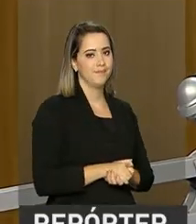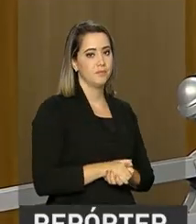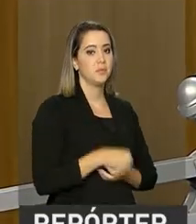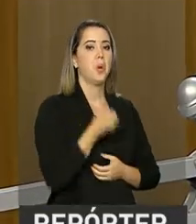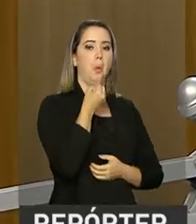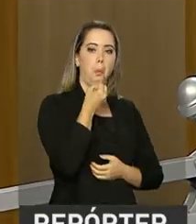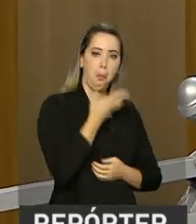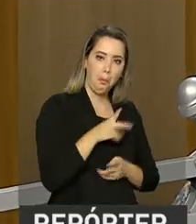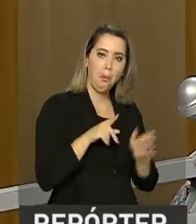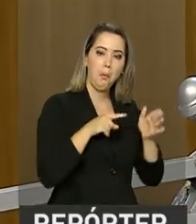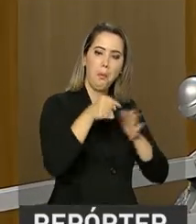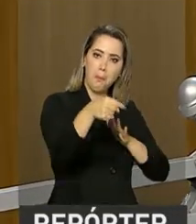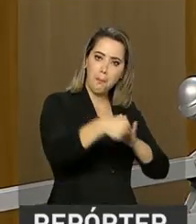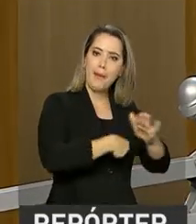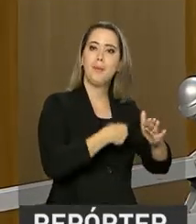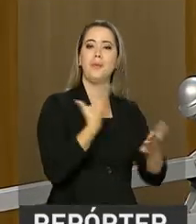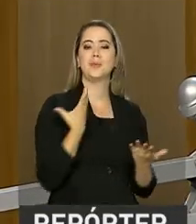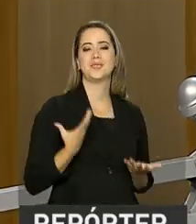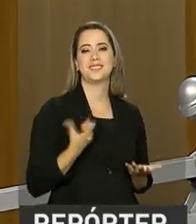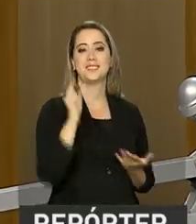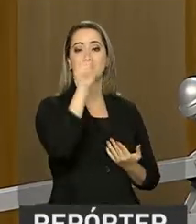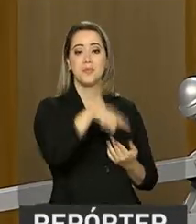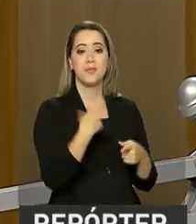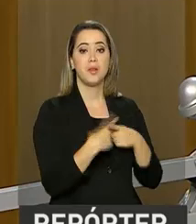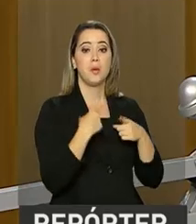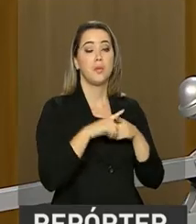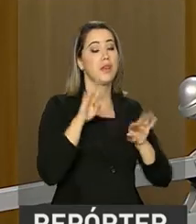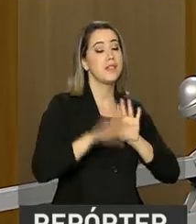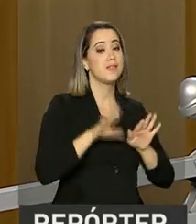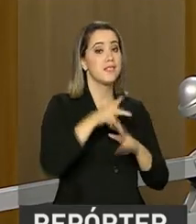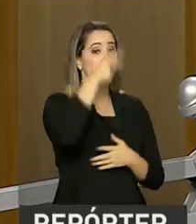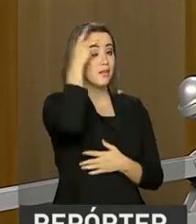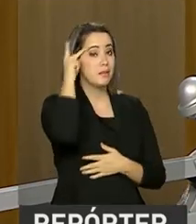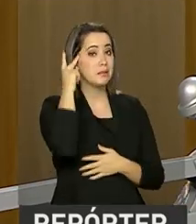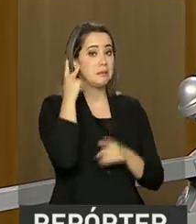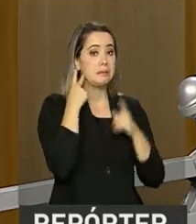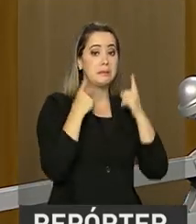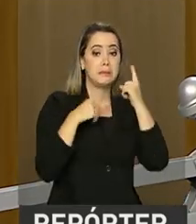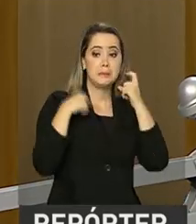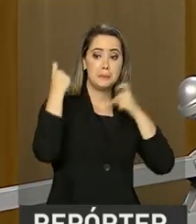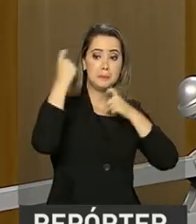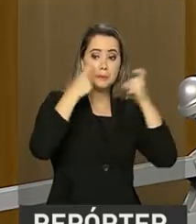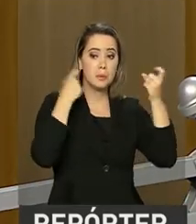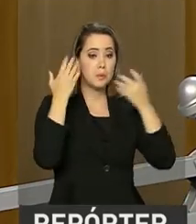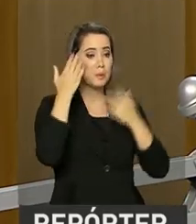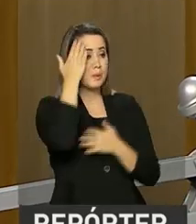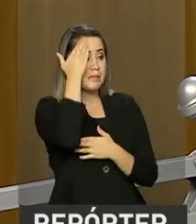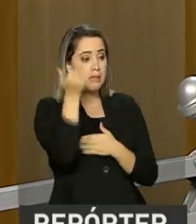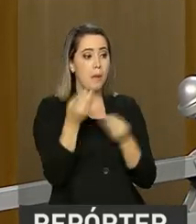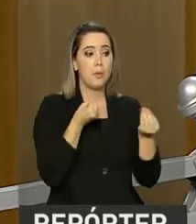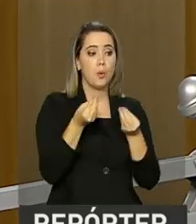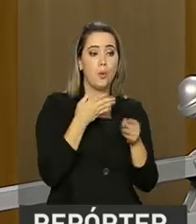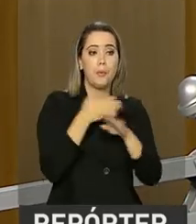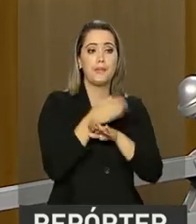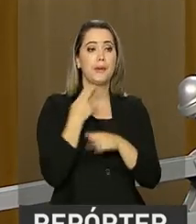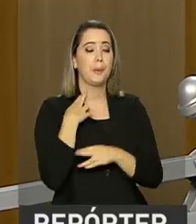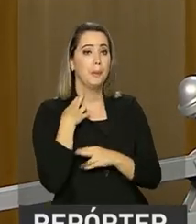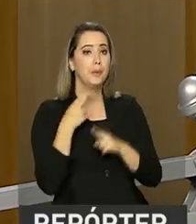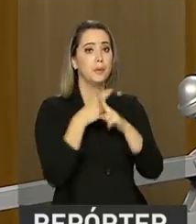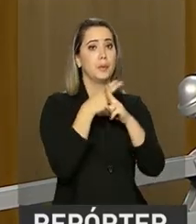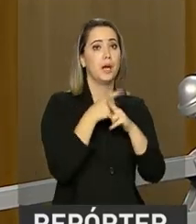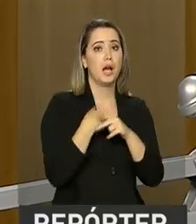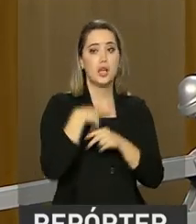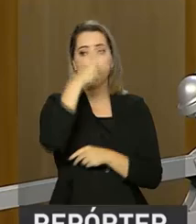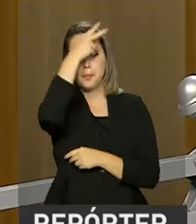boa pergunta, Ayrton, porque normalmente as pessoas ficam um pouco desorientadas, né? Não sabem se vão à Caixa, se vão